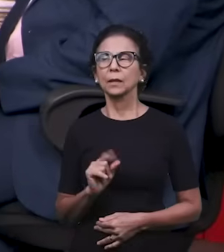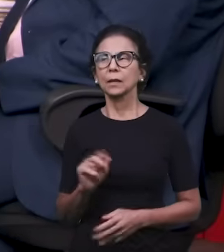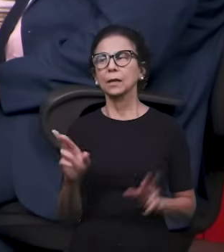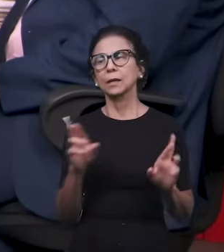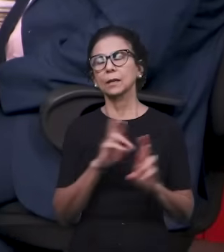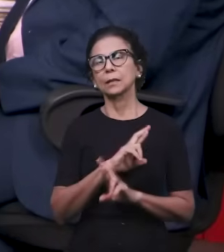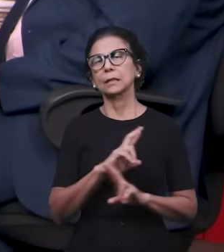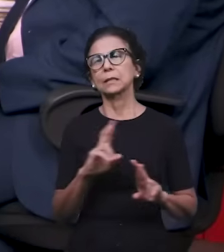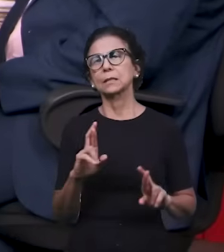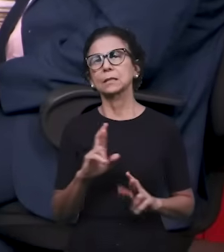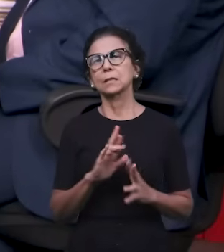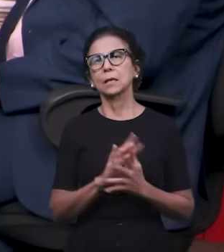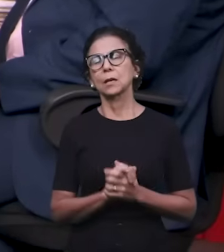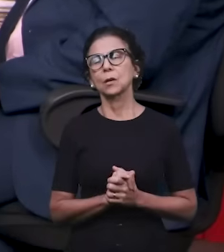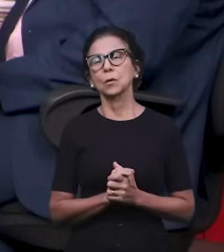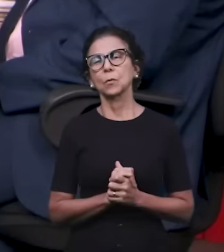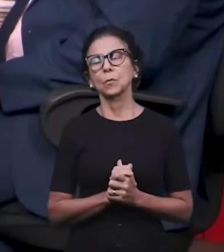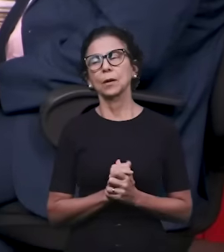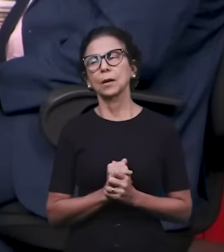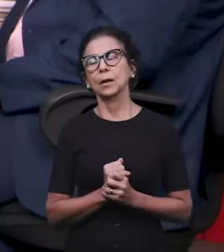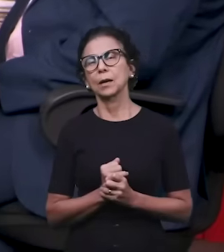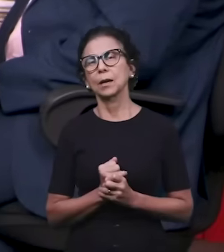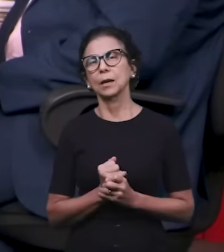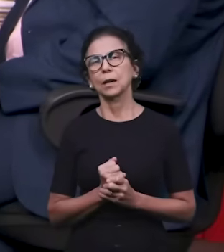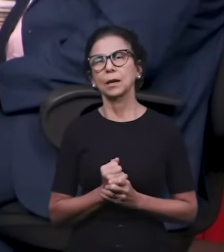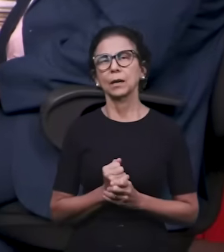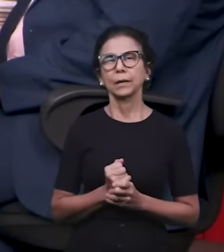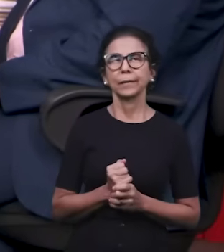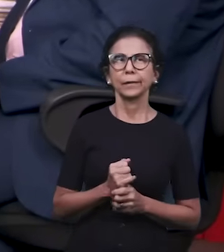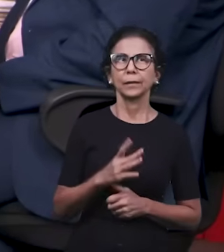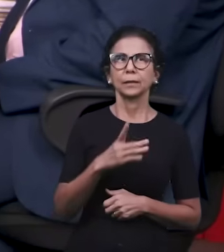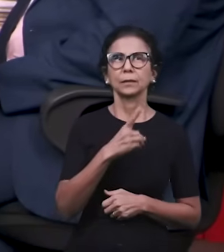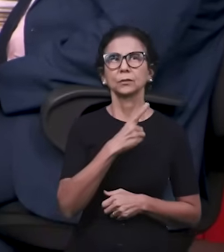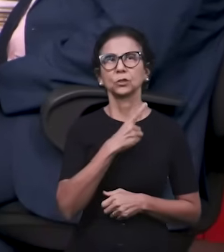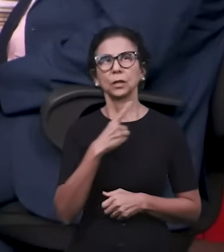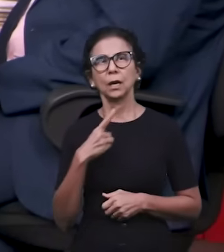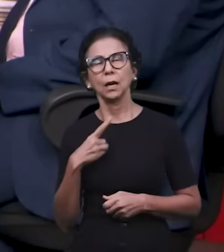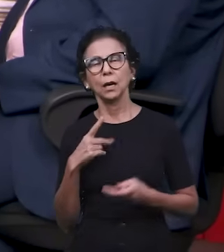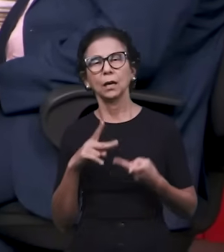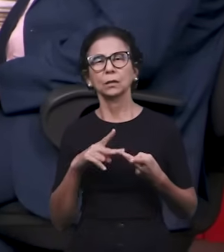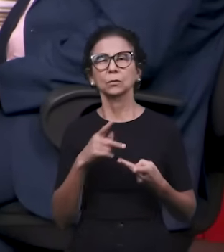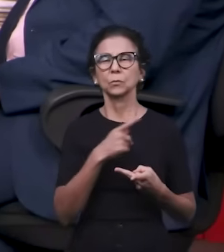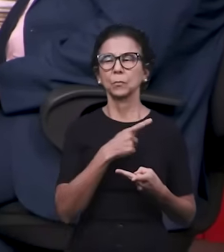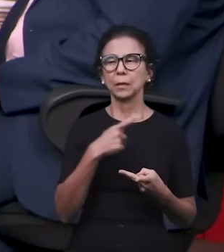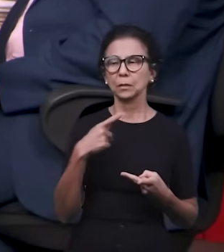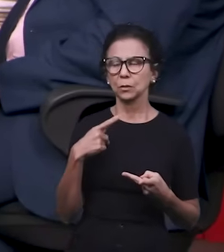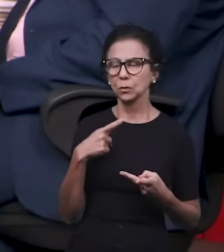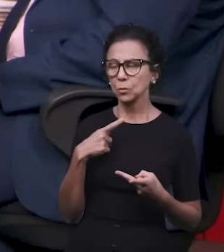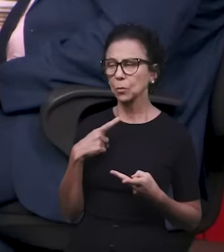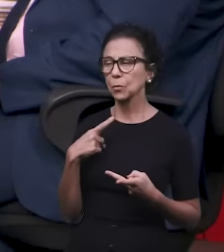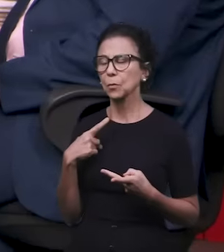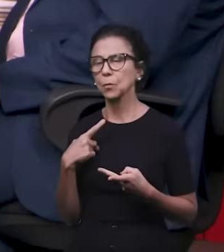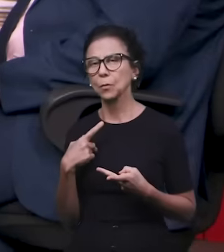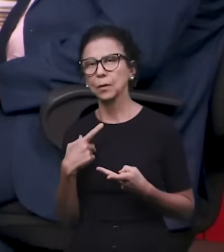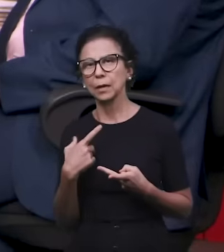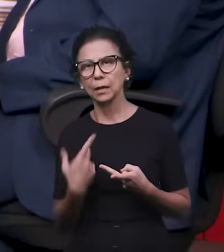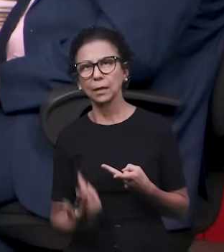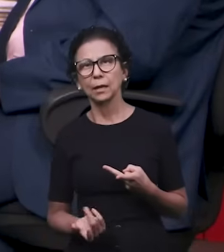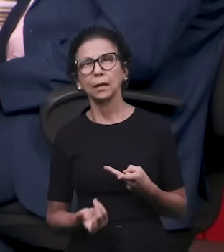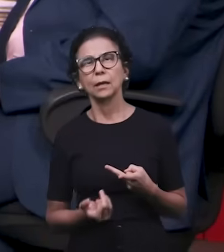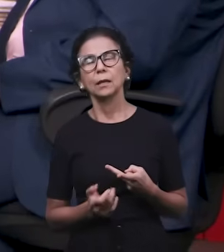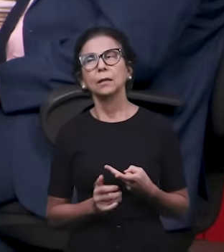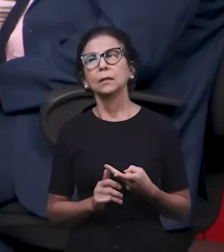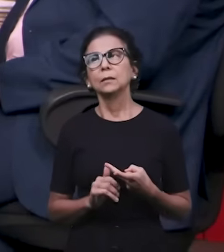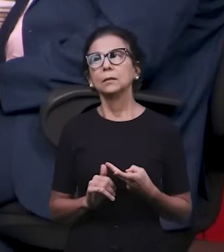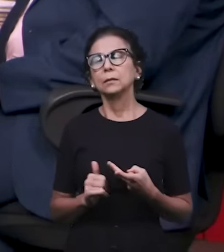de convivência de diácono com pastor, de uma maneira geral, não só a sua condição de